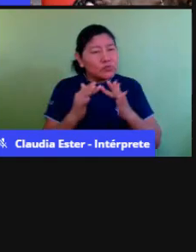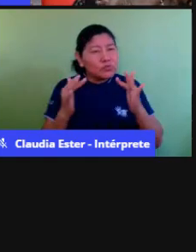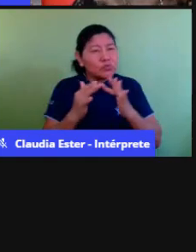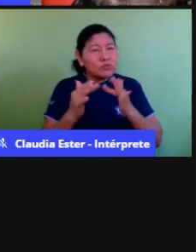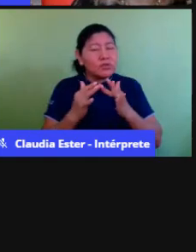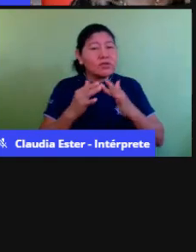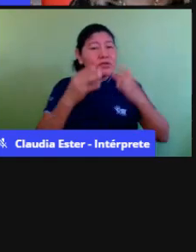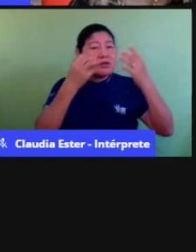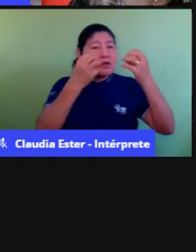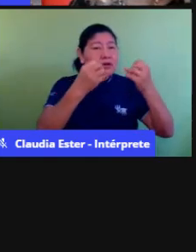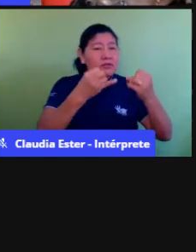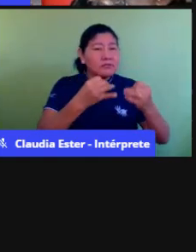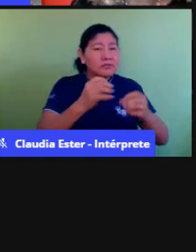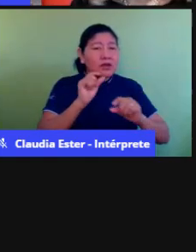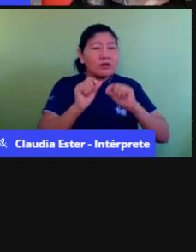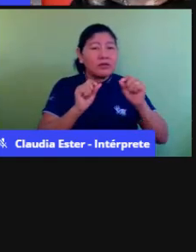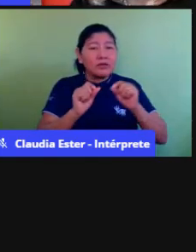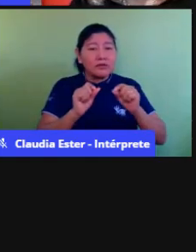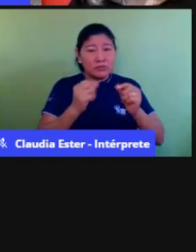de um artigo da doutora Mônica.